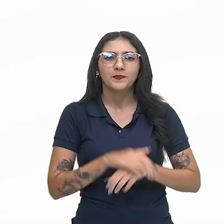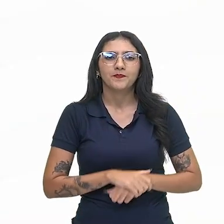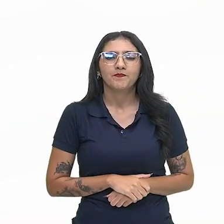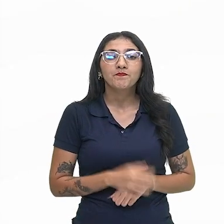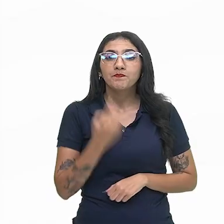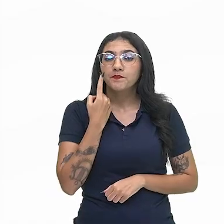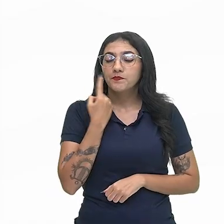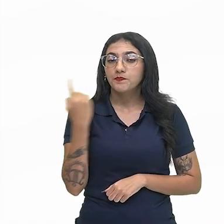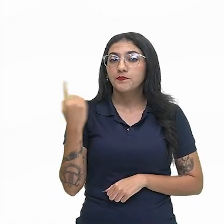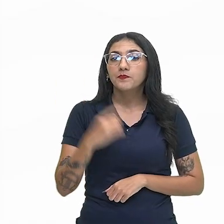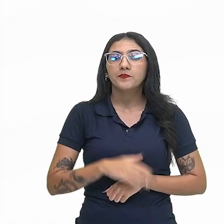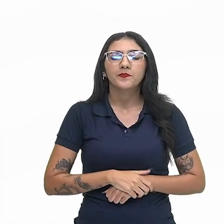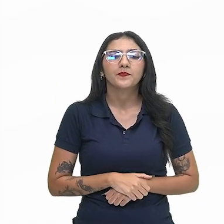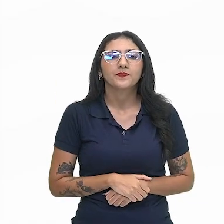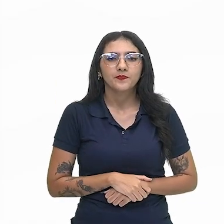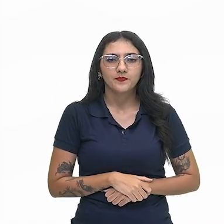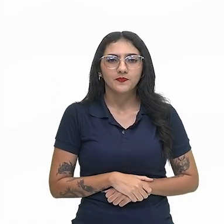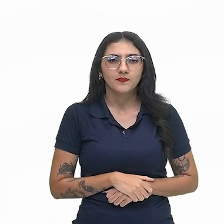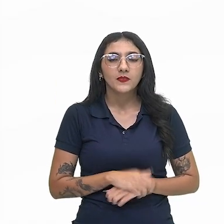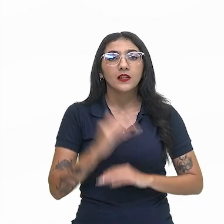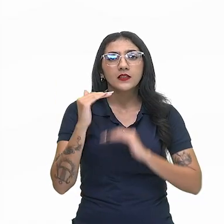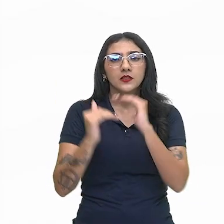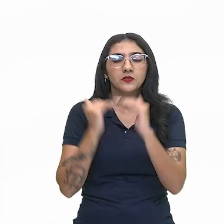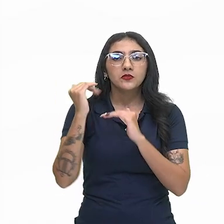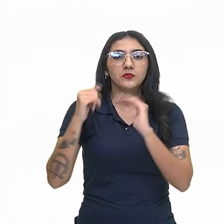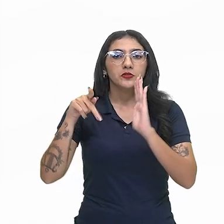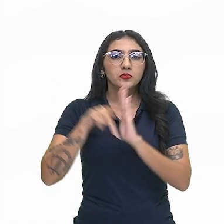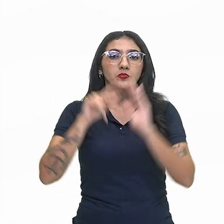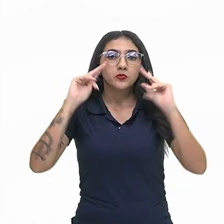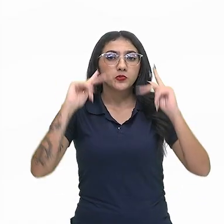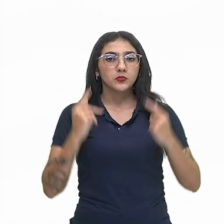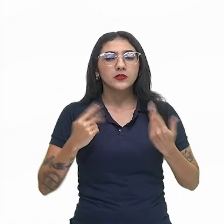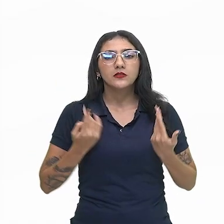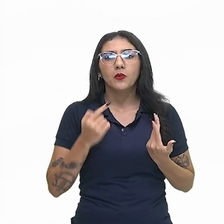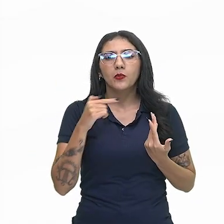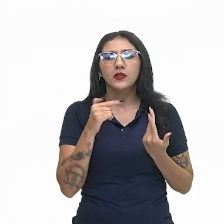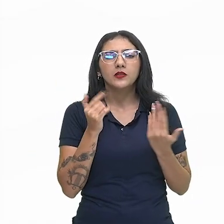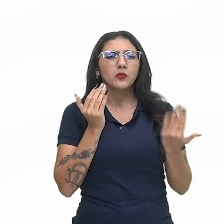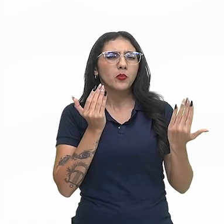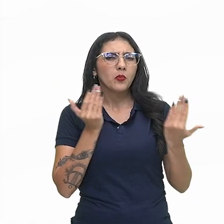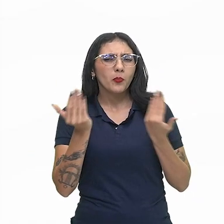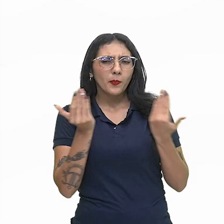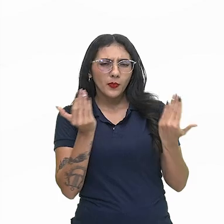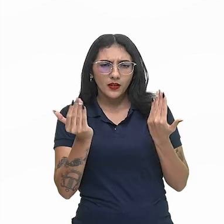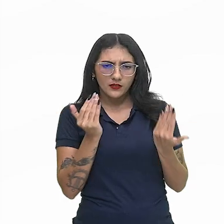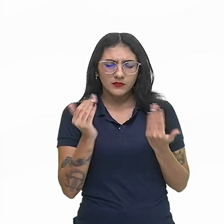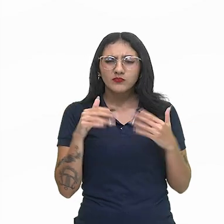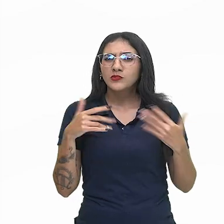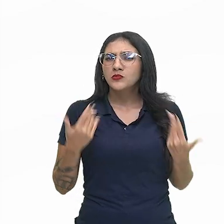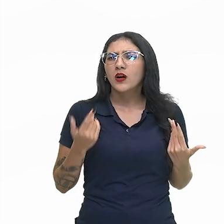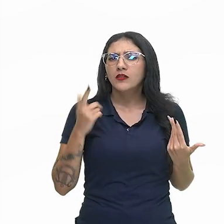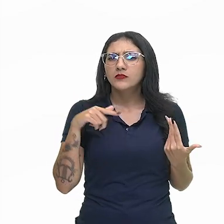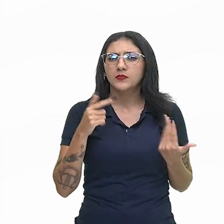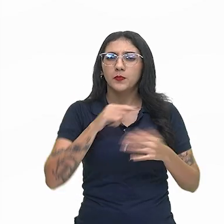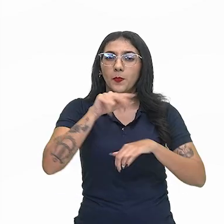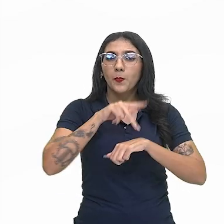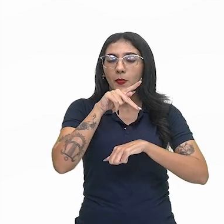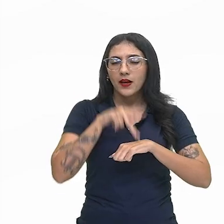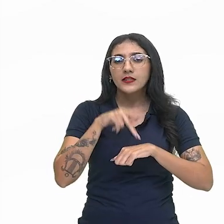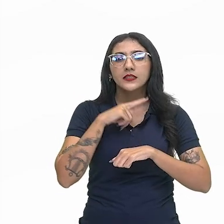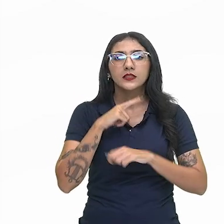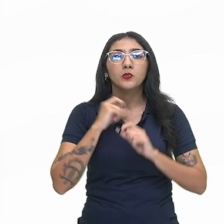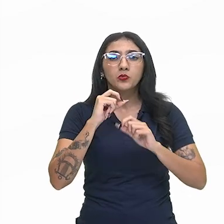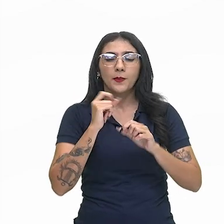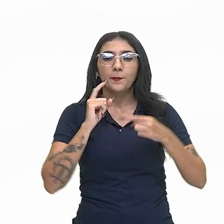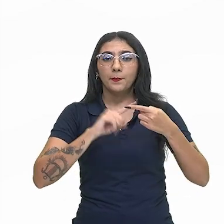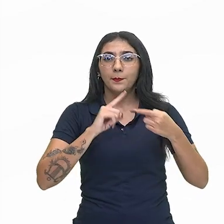de Desenvolvimento Humano. Ele compara indicadores. Olha só, quais são os indicadores de países nos